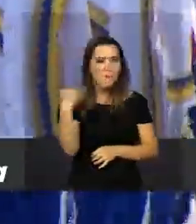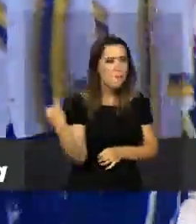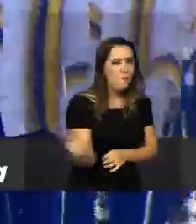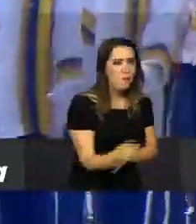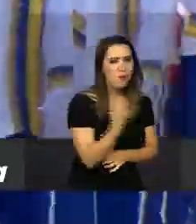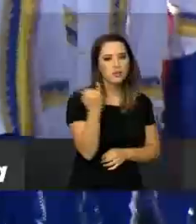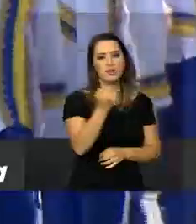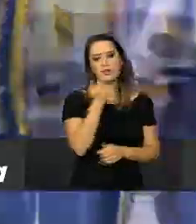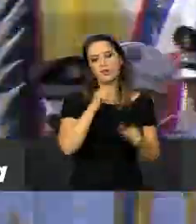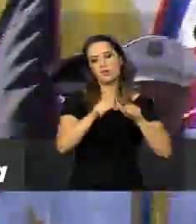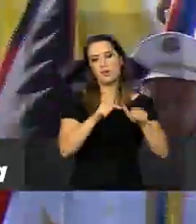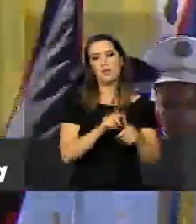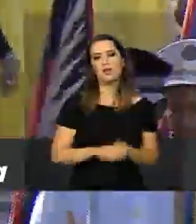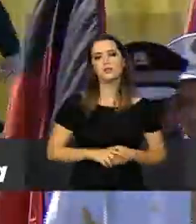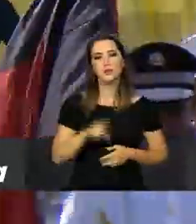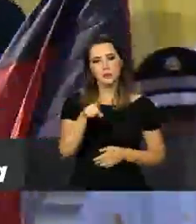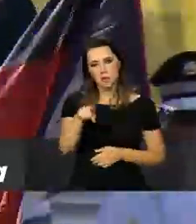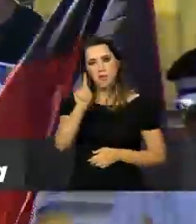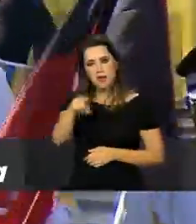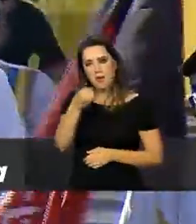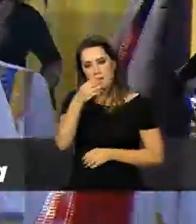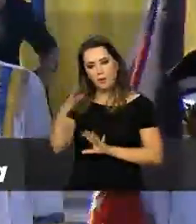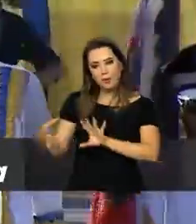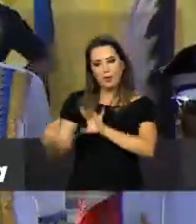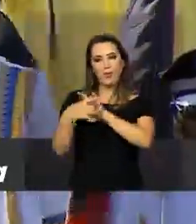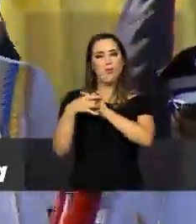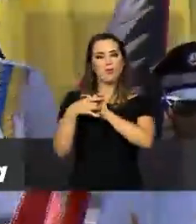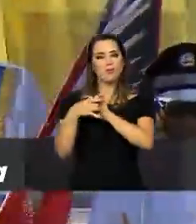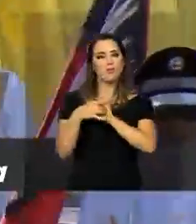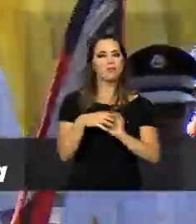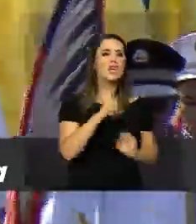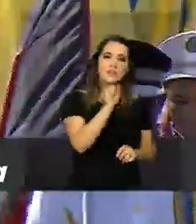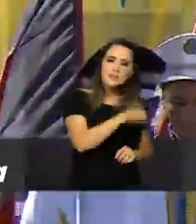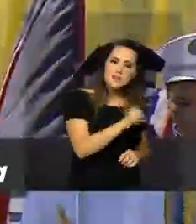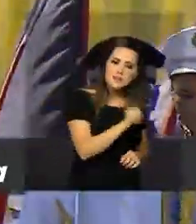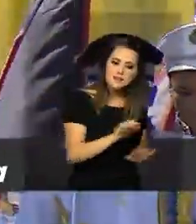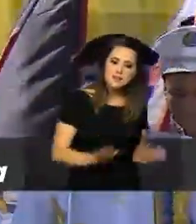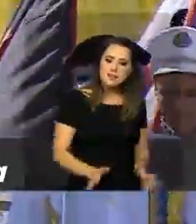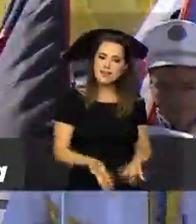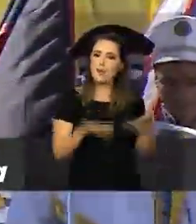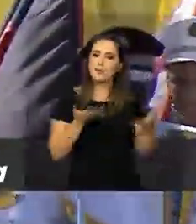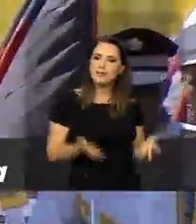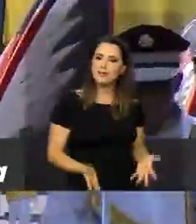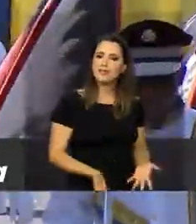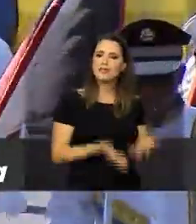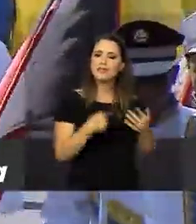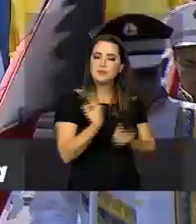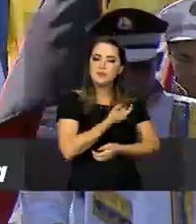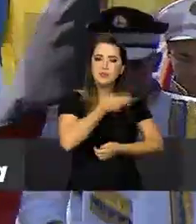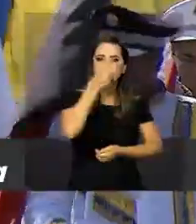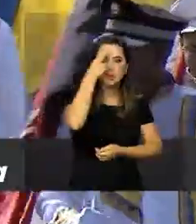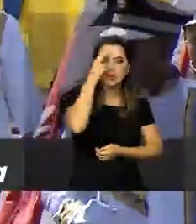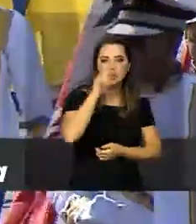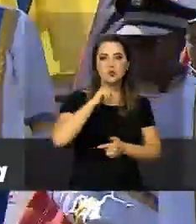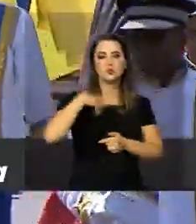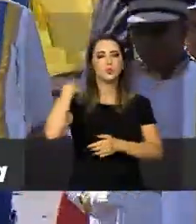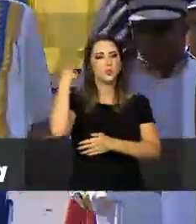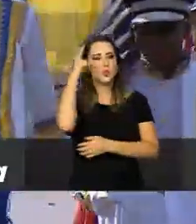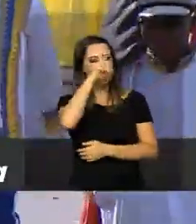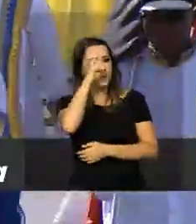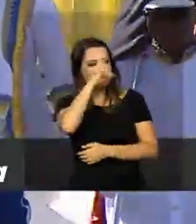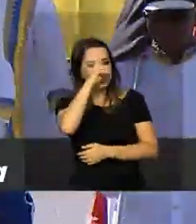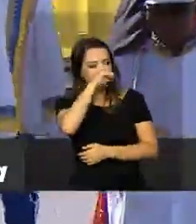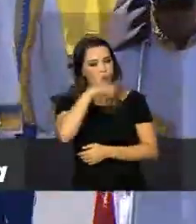Aproxima mais, né? Com certeza, e mostra, enaltece um pouco mais a nossa cultura, as nossas tradições,